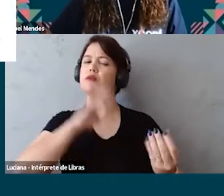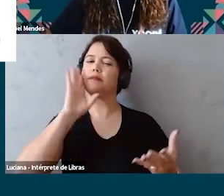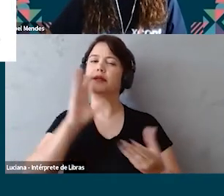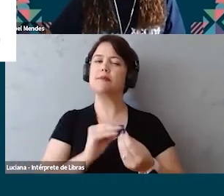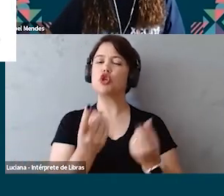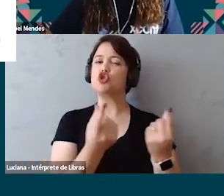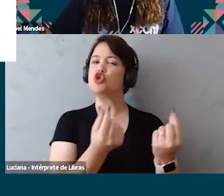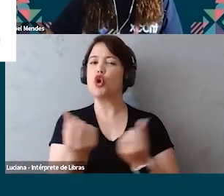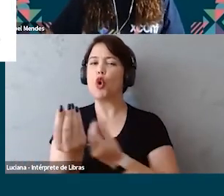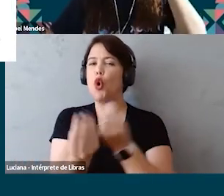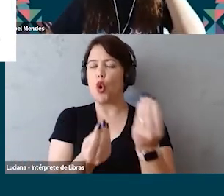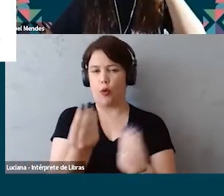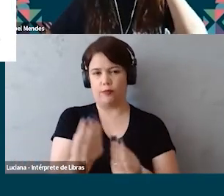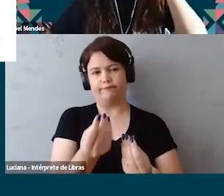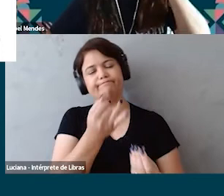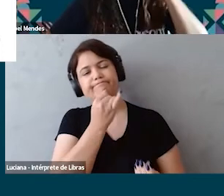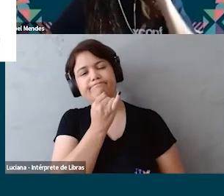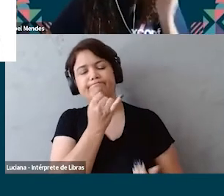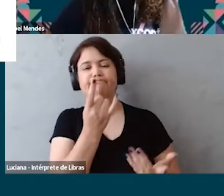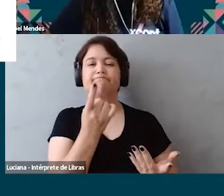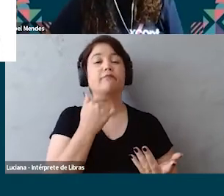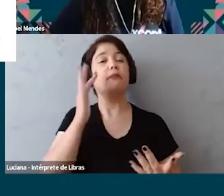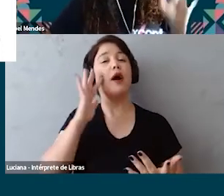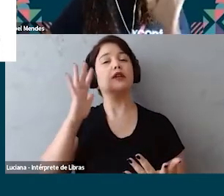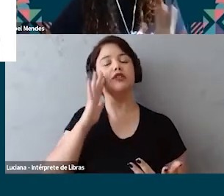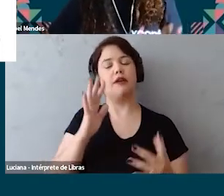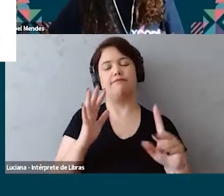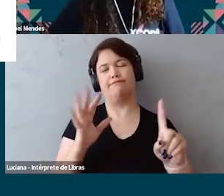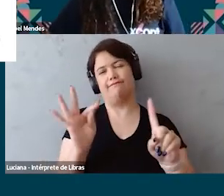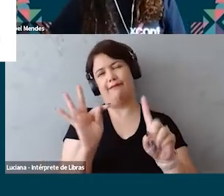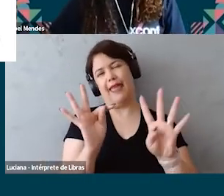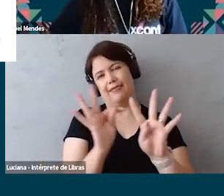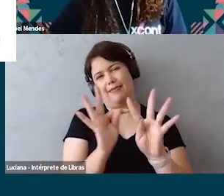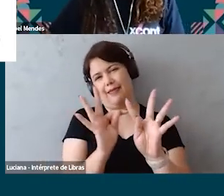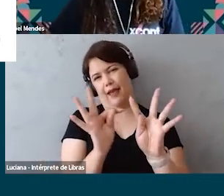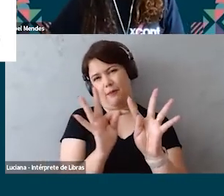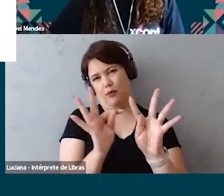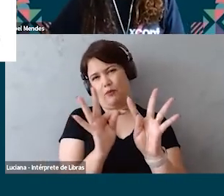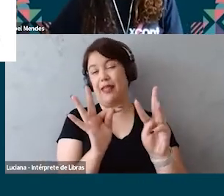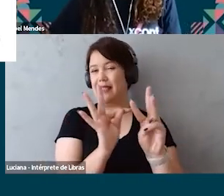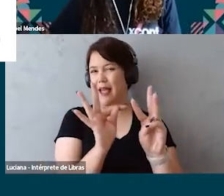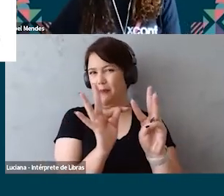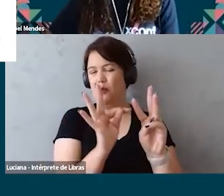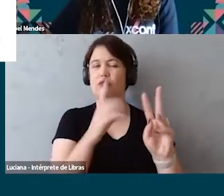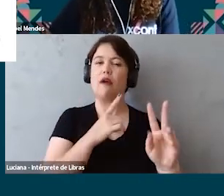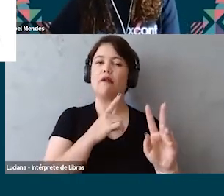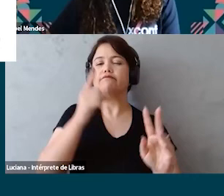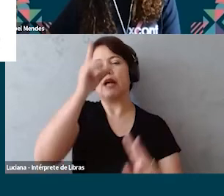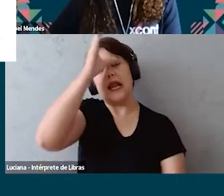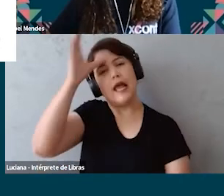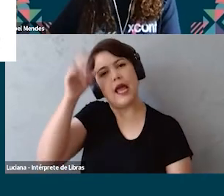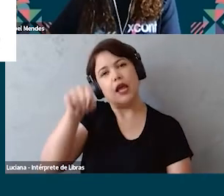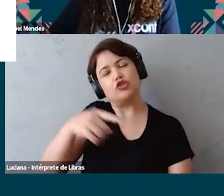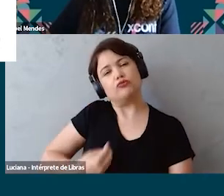tamanho disso. Vamos fazer um exemplo aqui. Imagina que a TW tem uma cliente, o